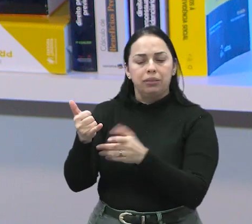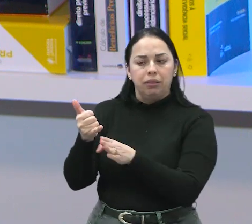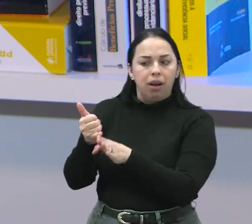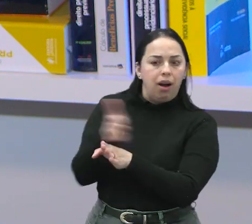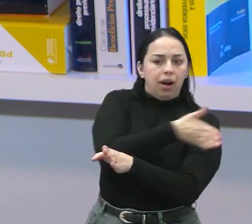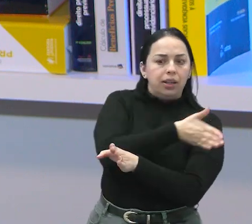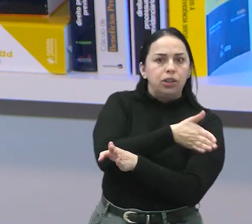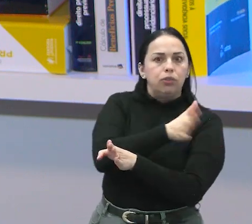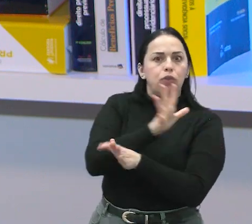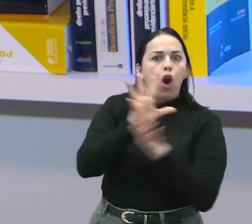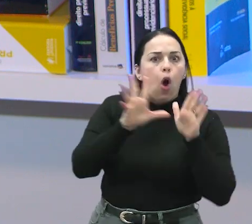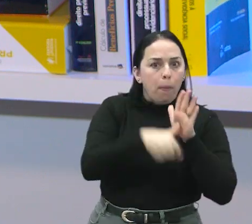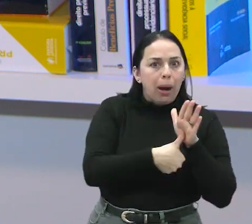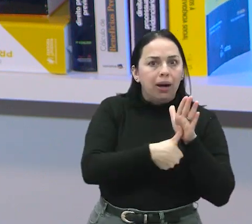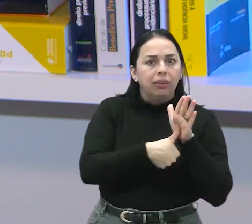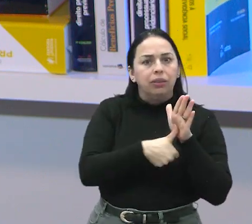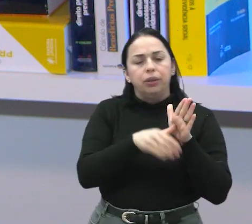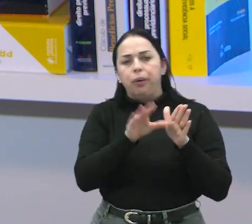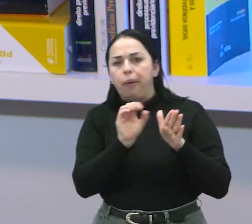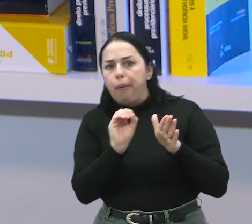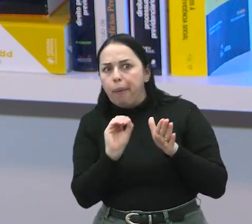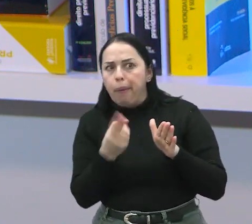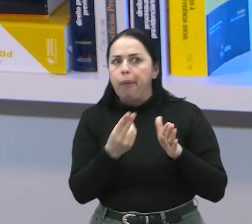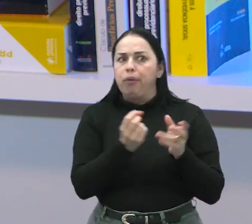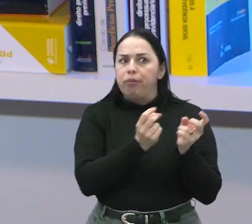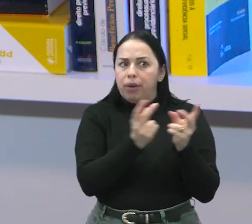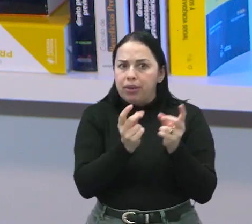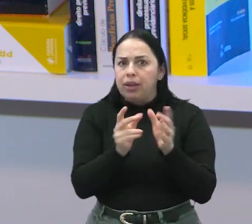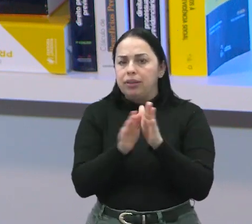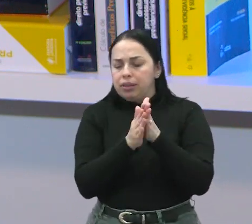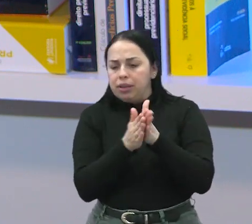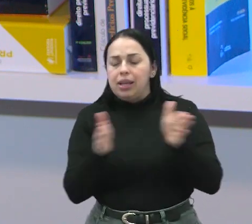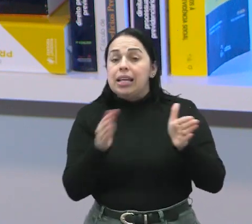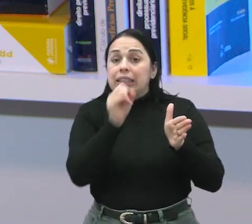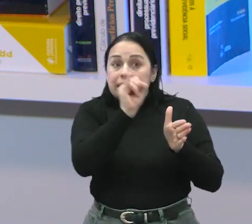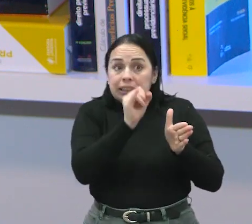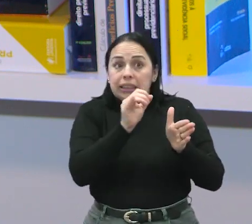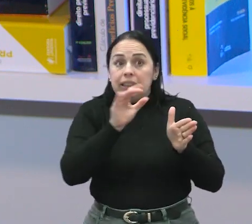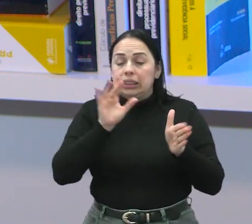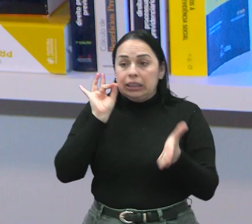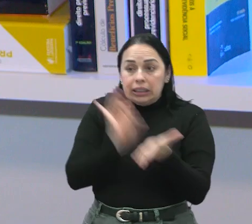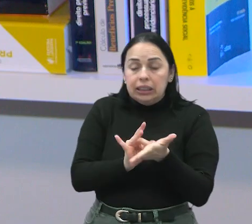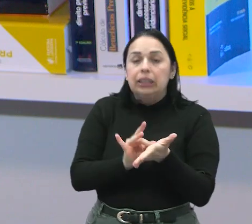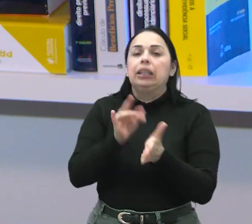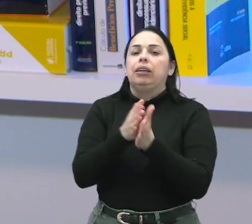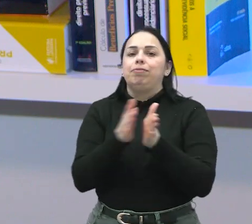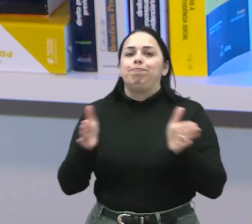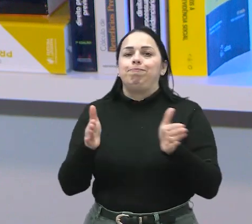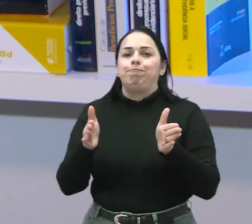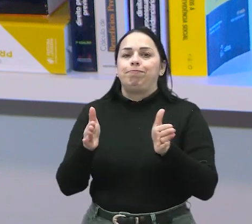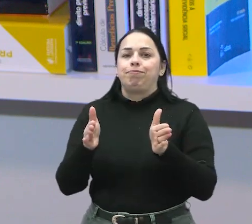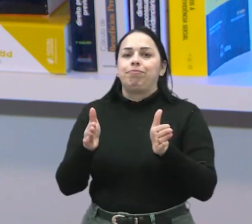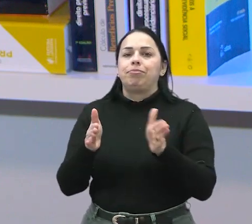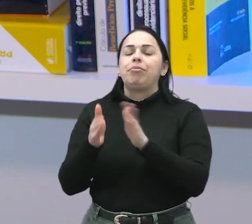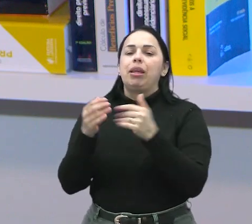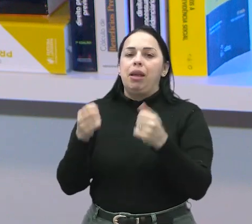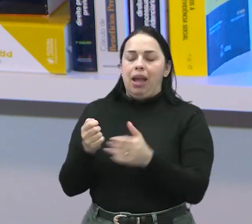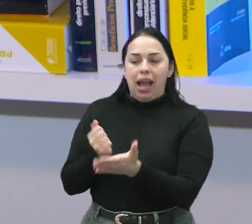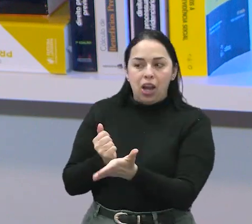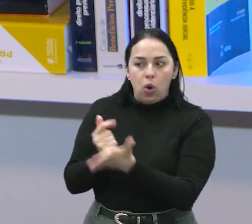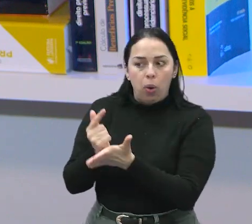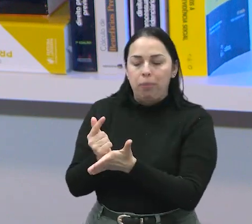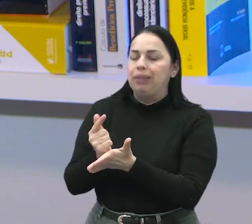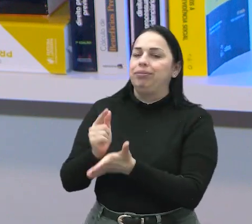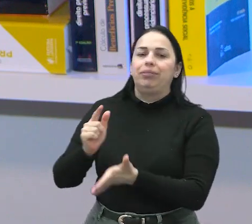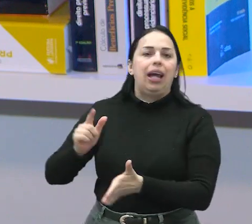é produto proveniente de roubo ou de furto, porque se for, ela acaba tendo, primeiro que essa compra